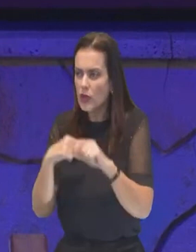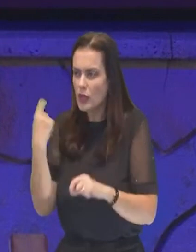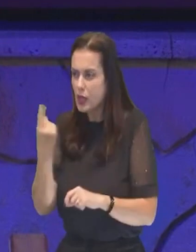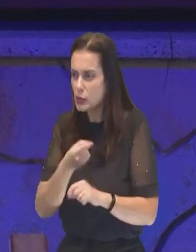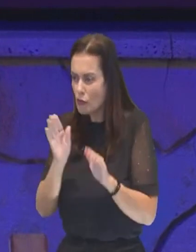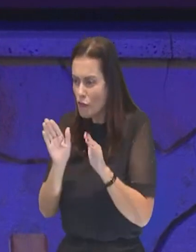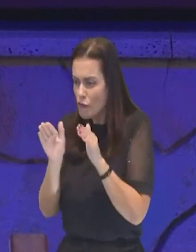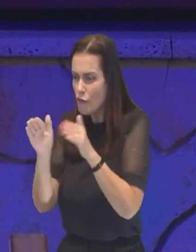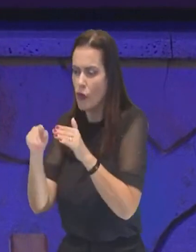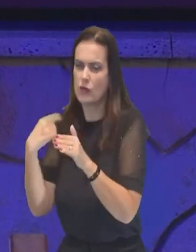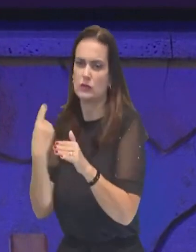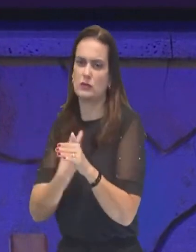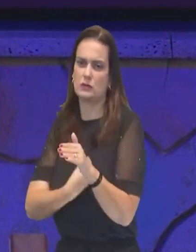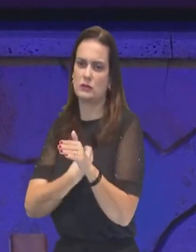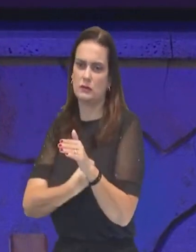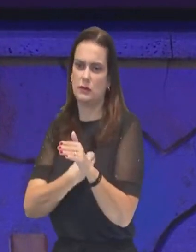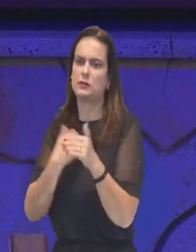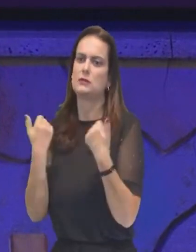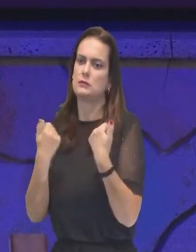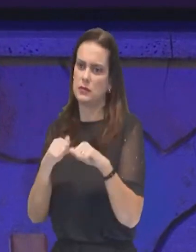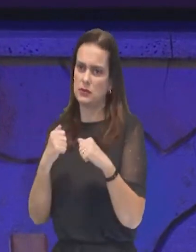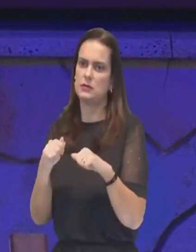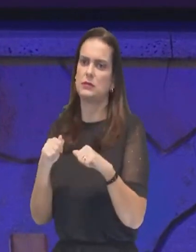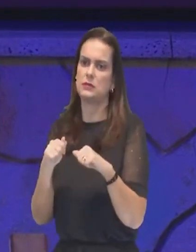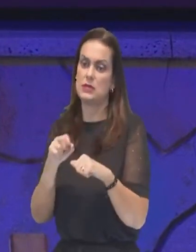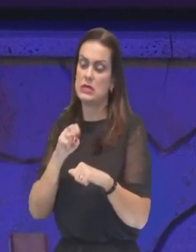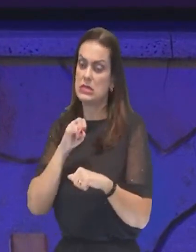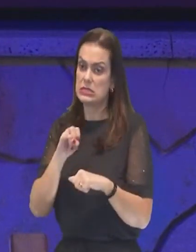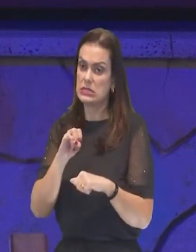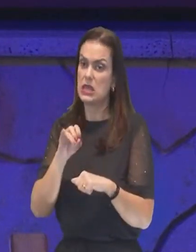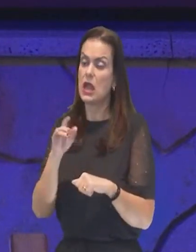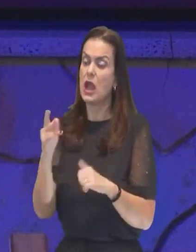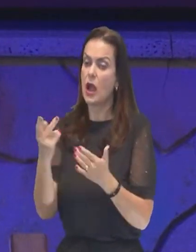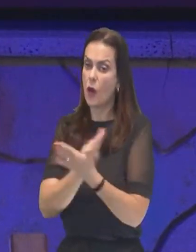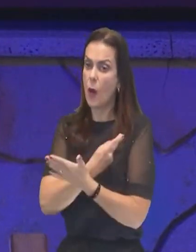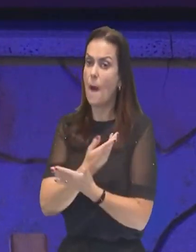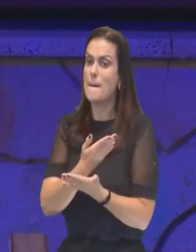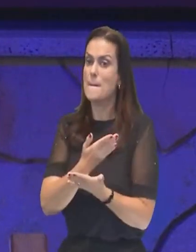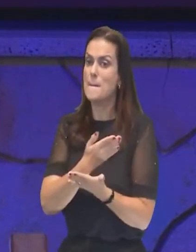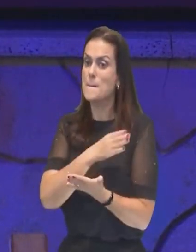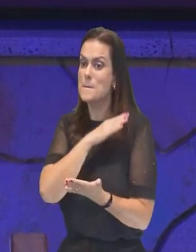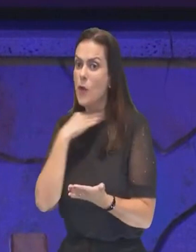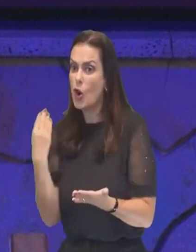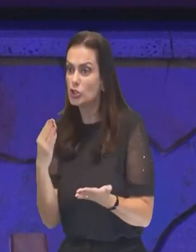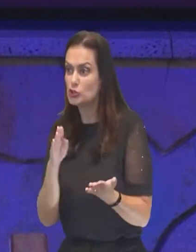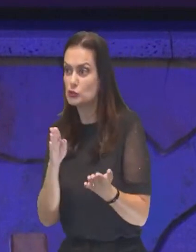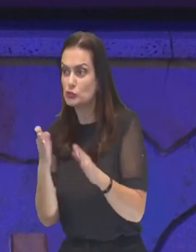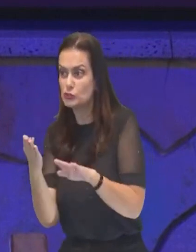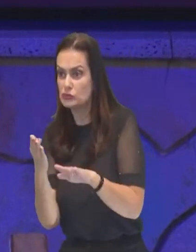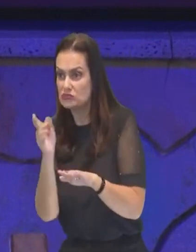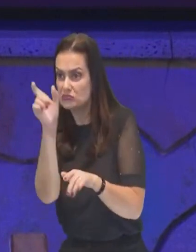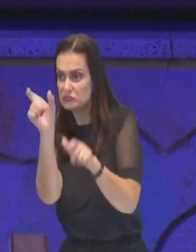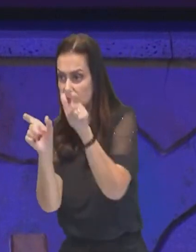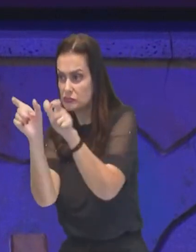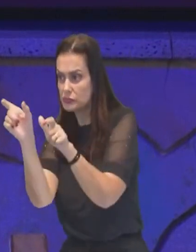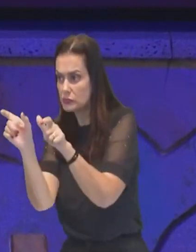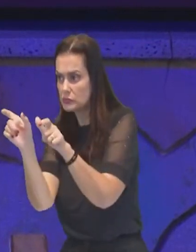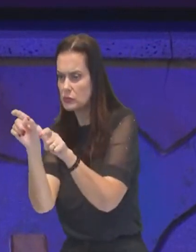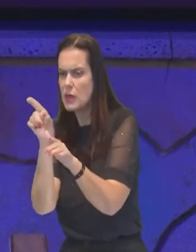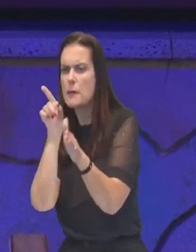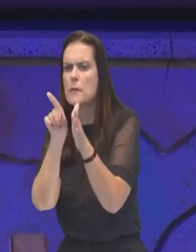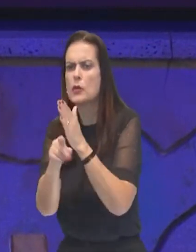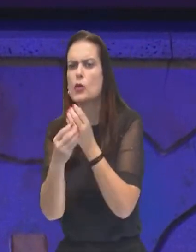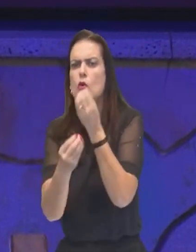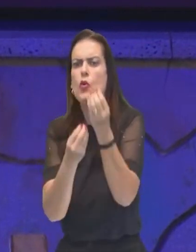nossas prioridades, queridos? Se a morte hoje te vier levar, como